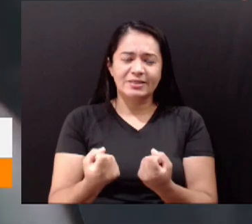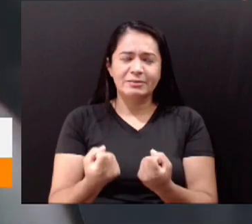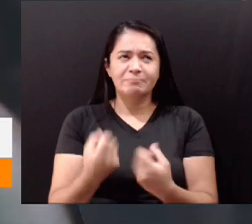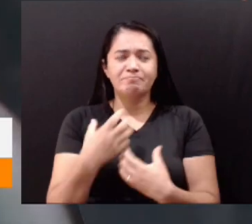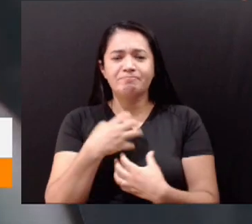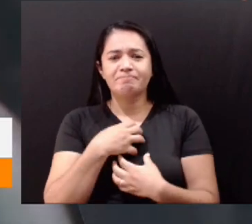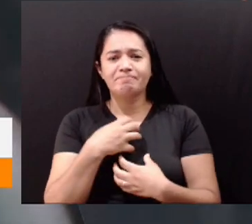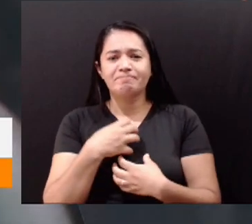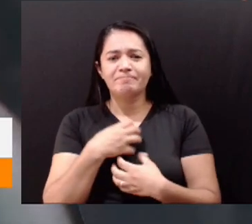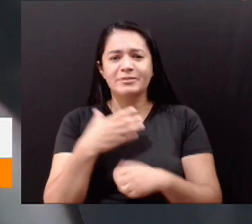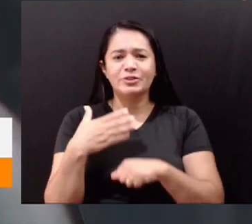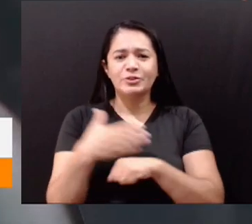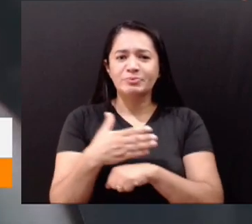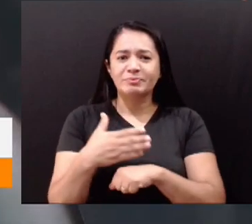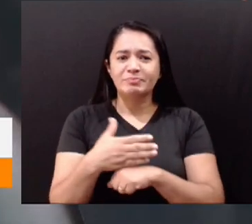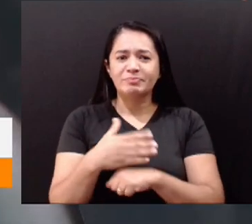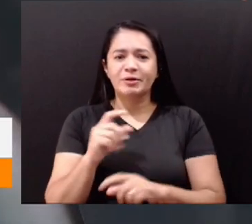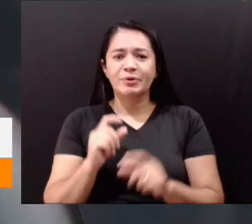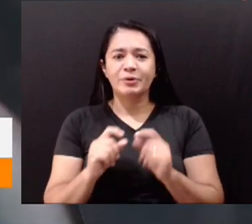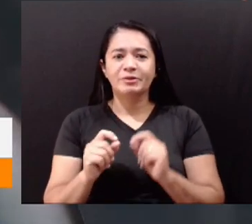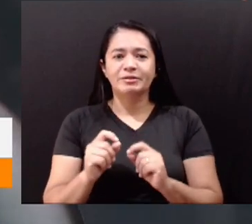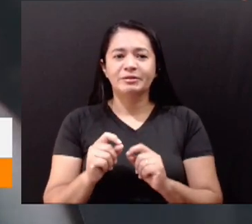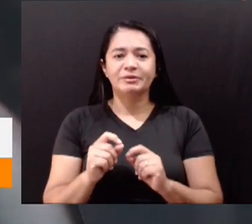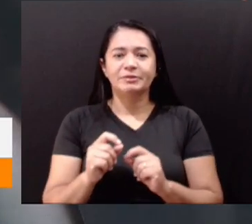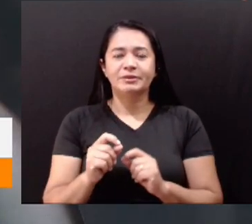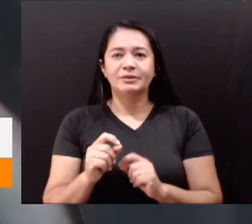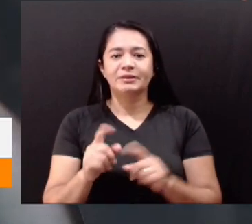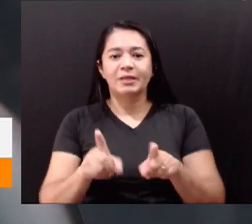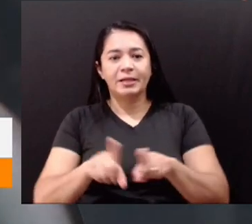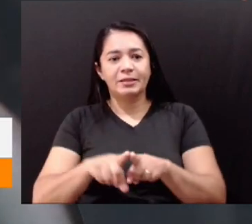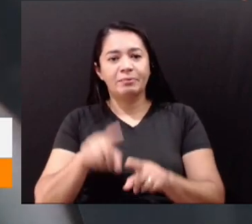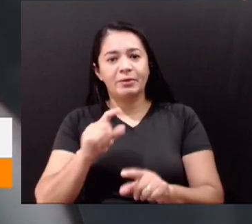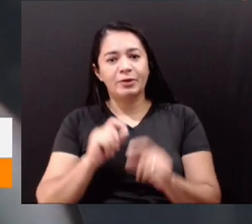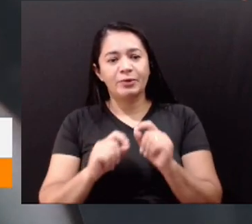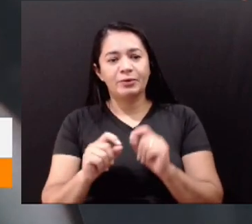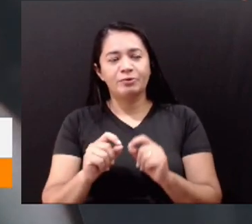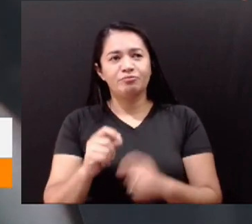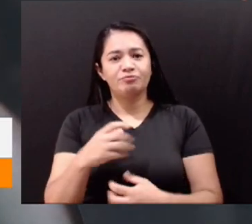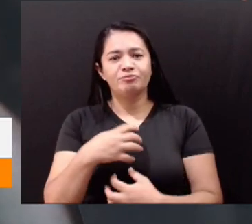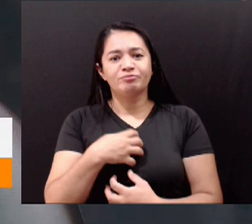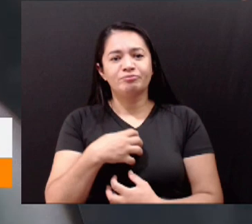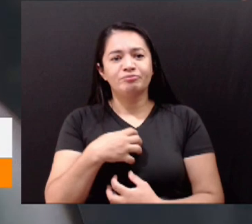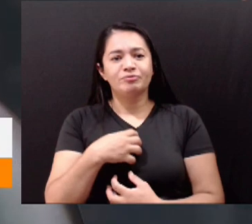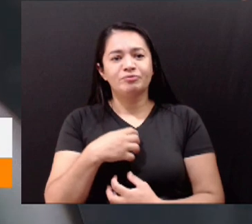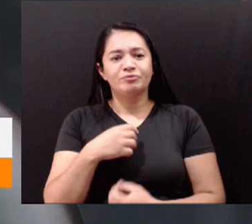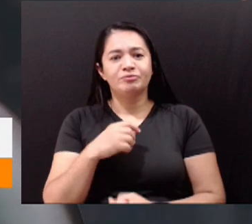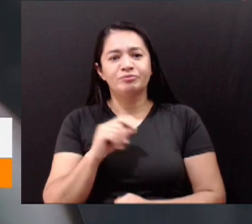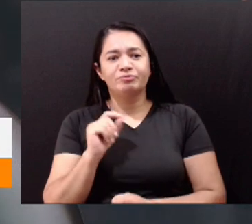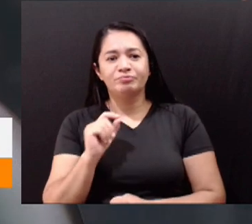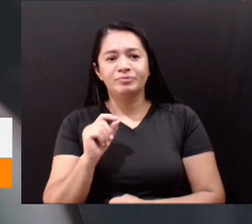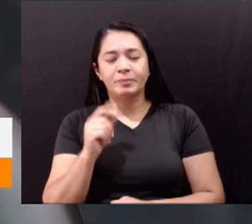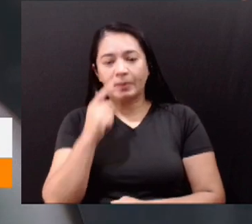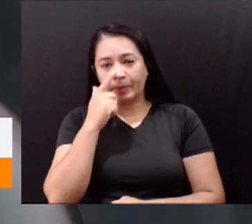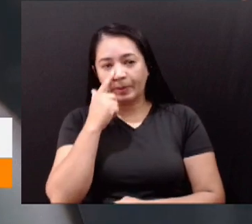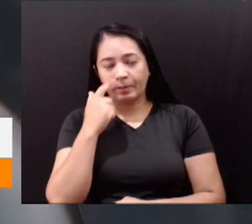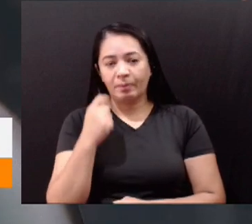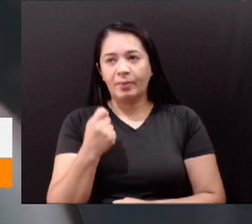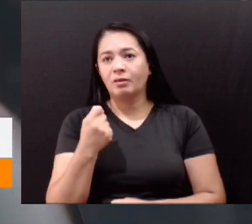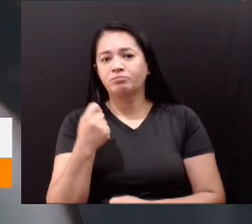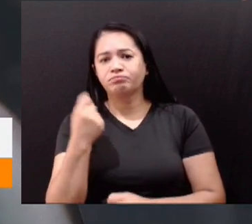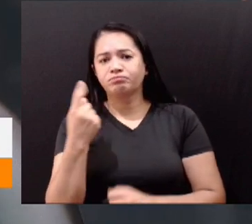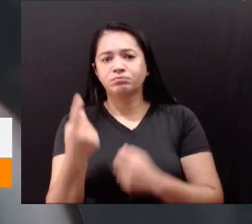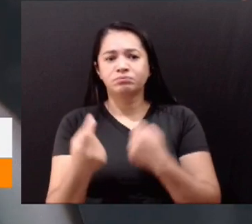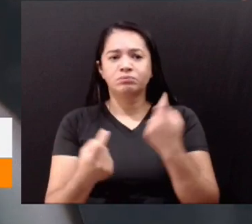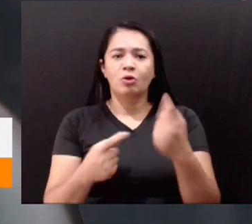pertencimento, acho que também vem muito da sensação de, em algum momento, dever